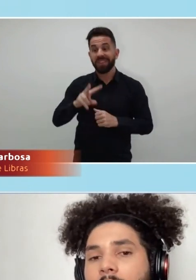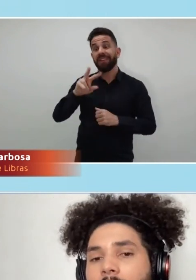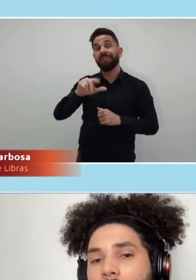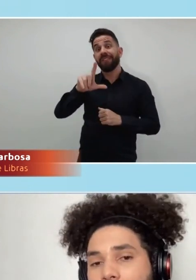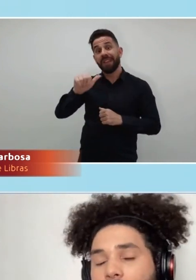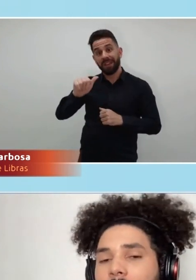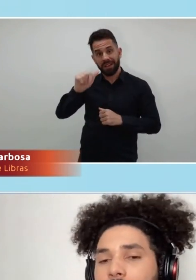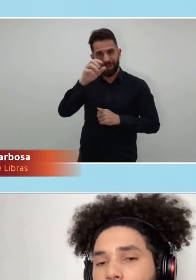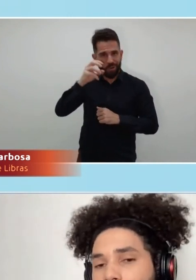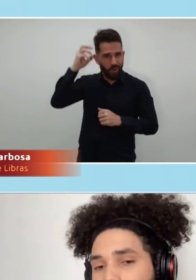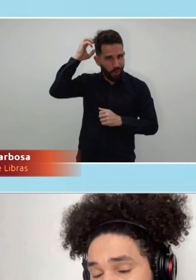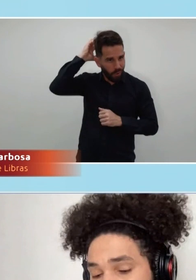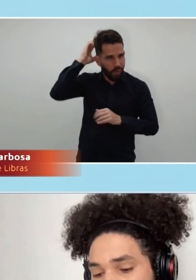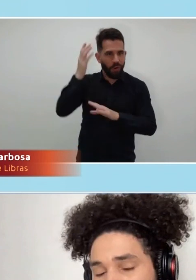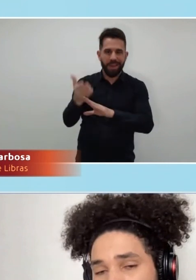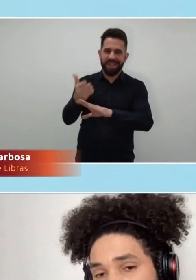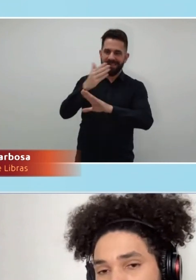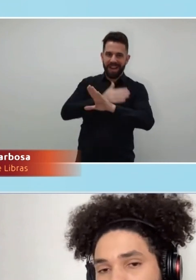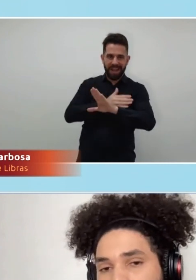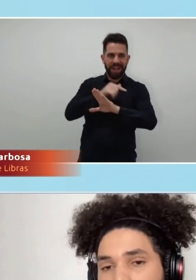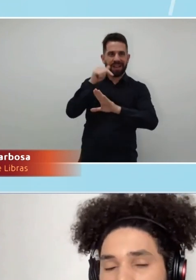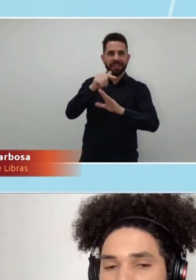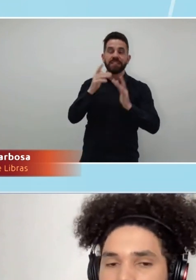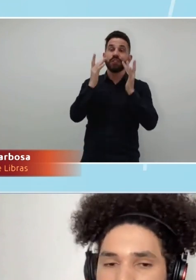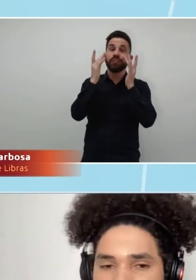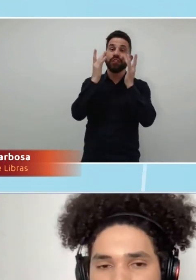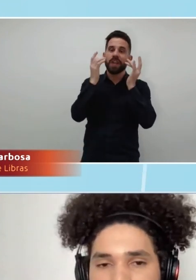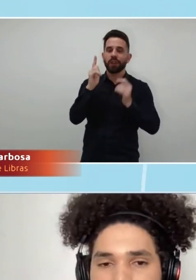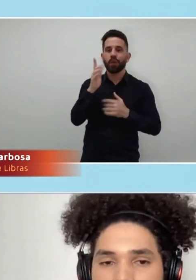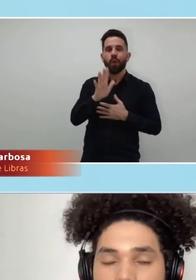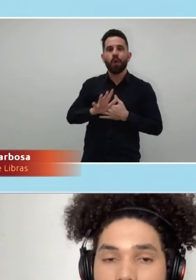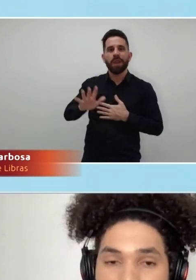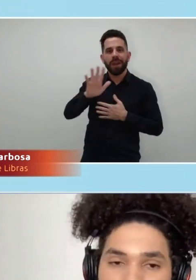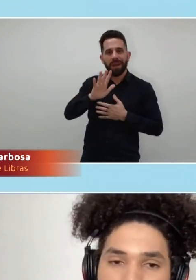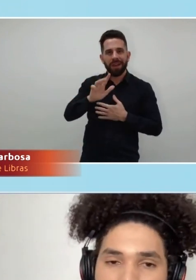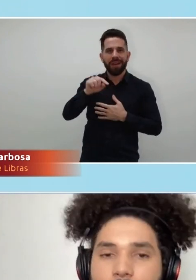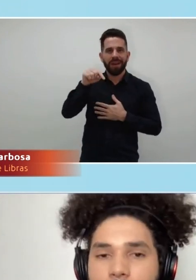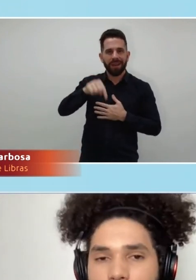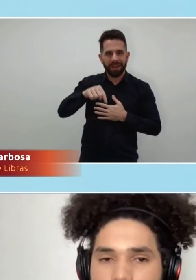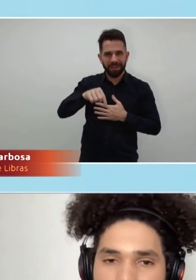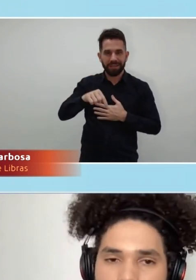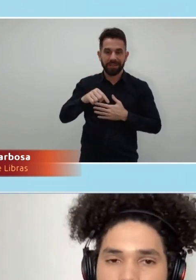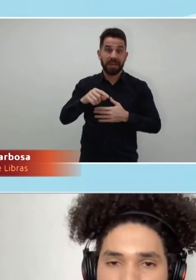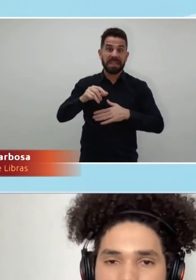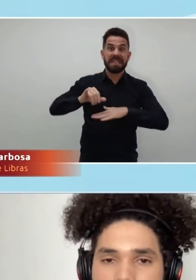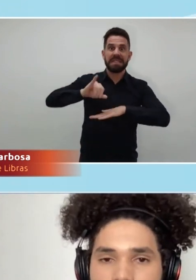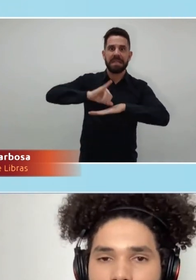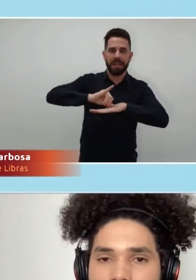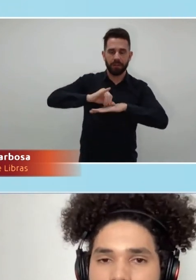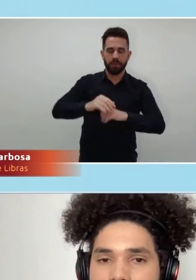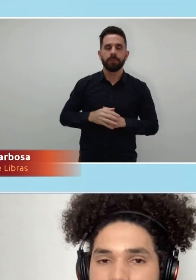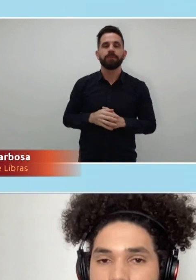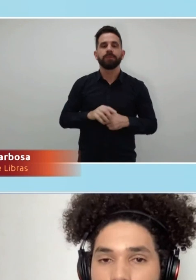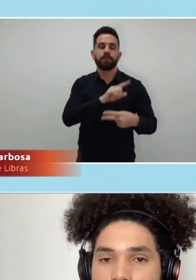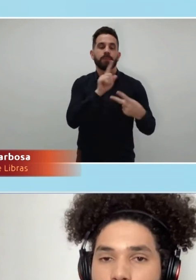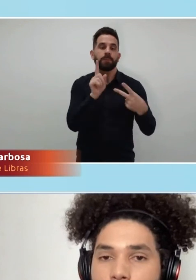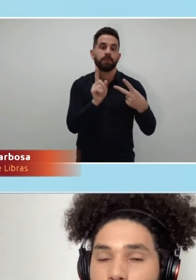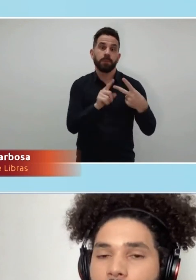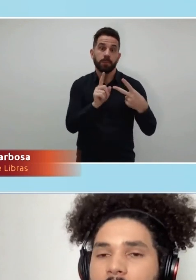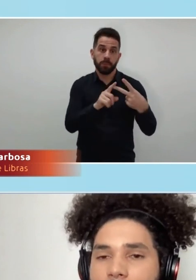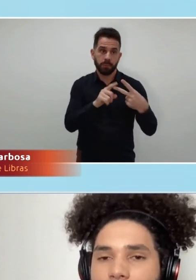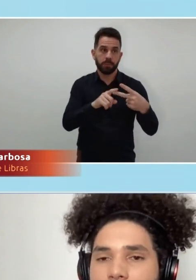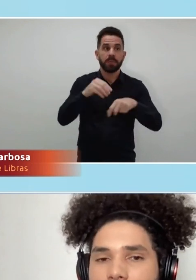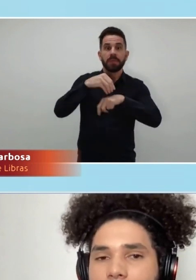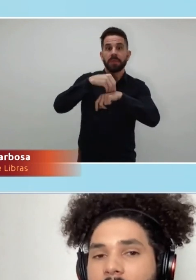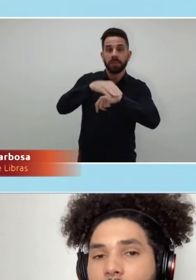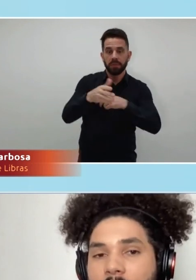fica atrás do Teatro Goiânia, no centro. A segunda dica de hoje é sobre o grupo